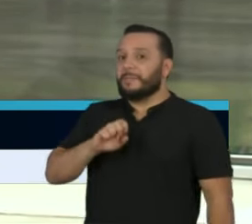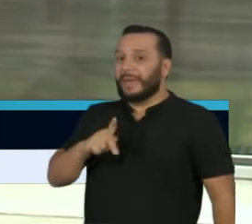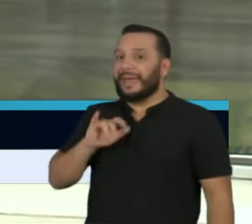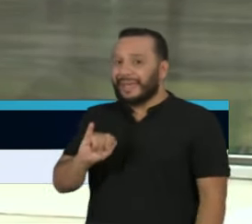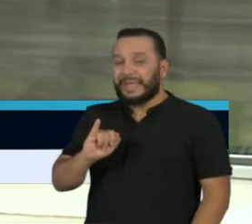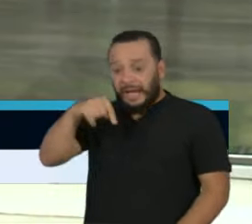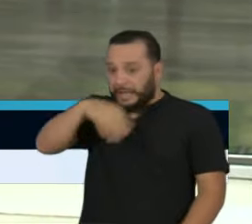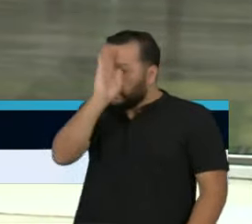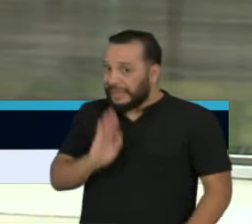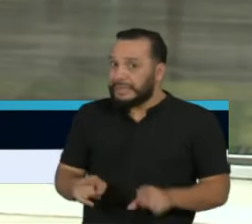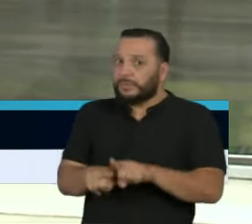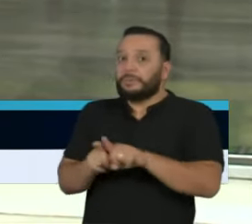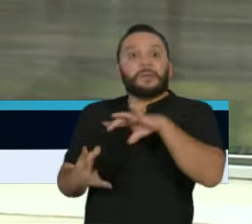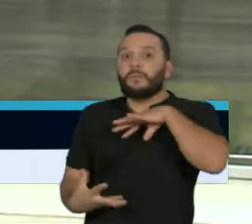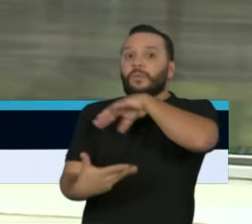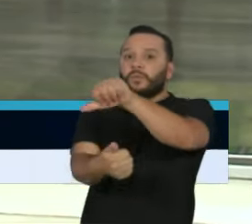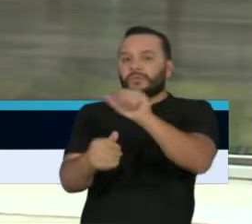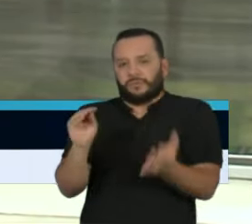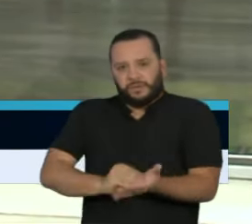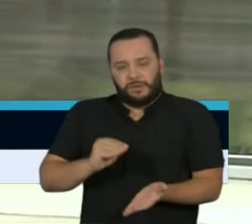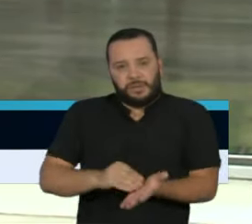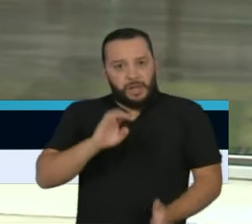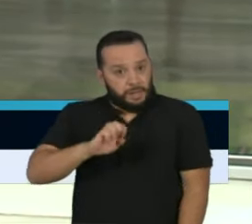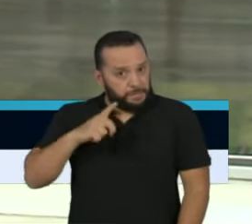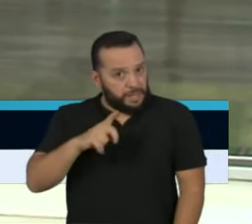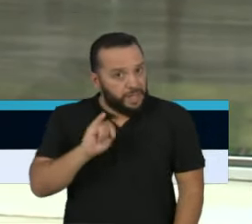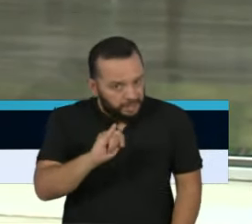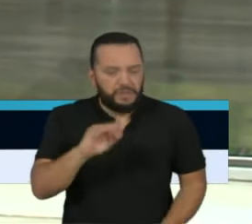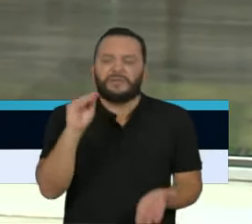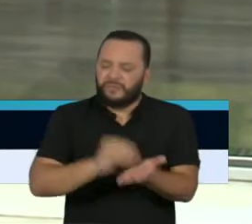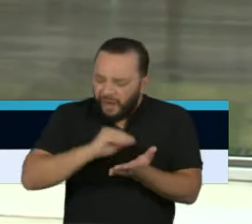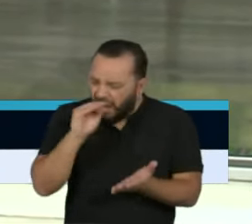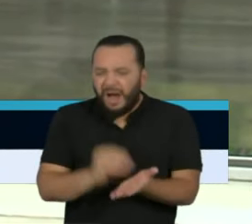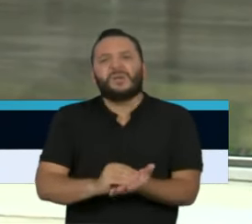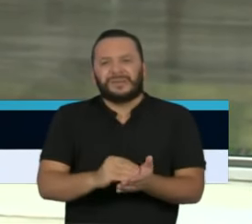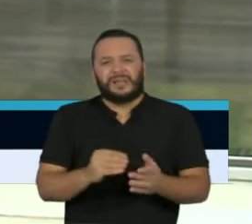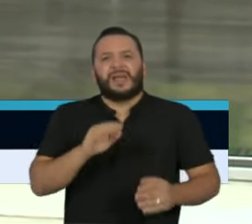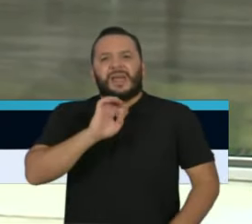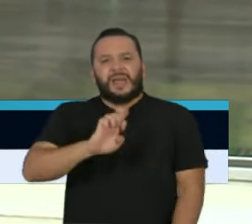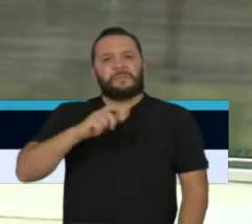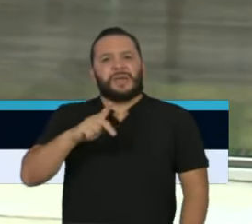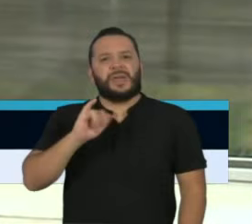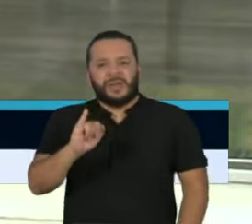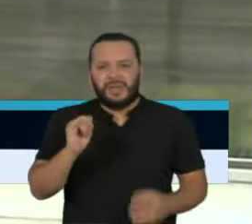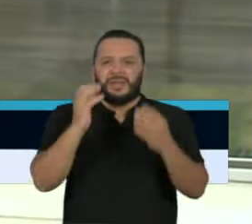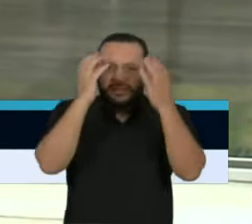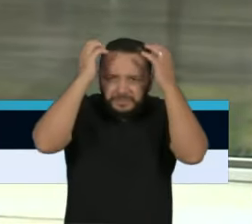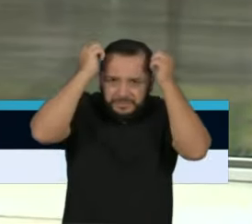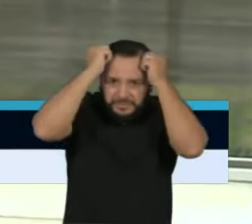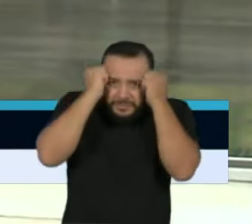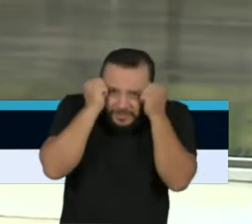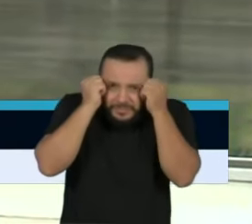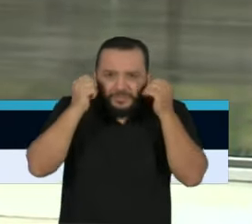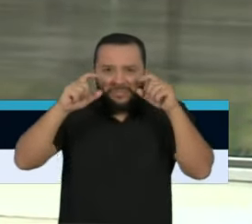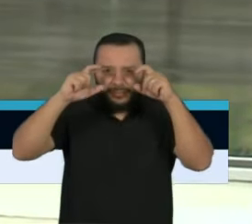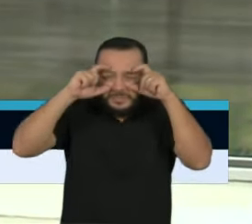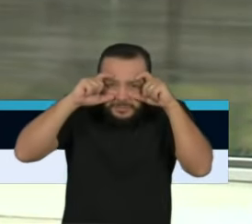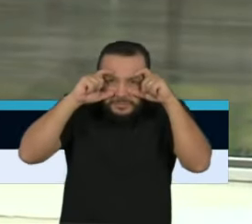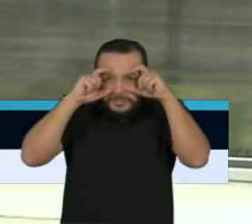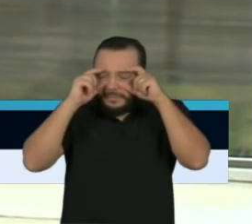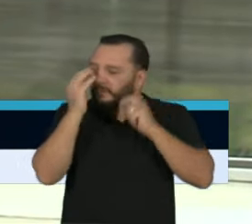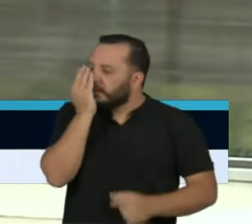de proteção individual. Há uma falta de equipamentos no mundo. Vocês têm lido e acompanhado que esse é um problema que